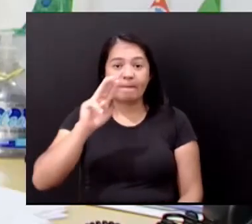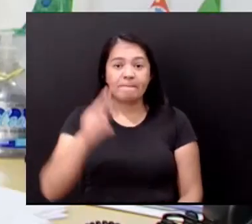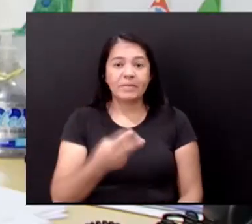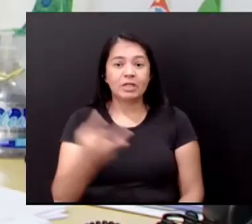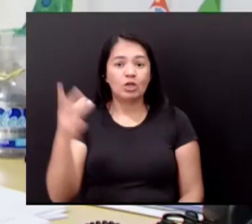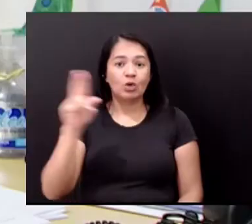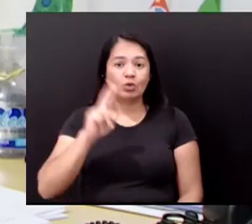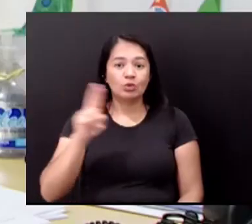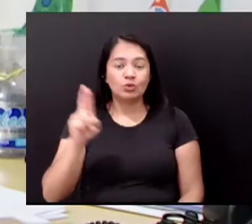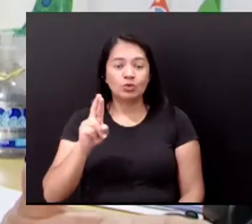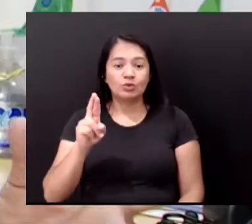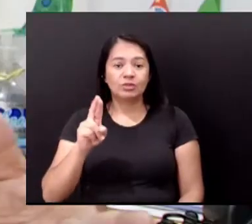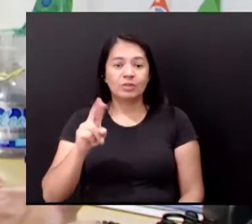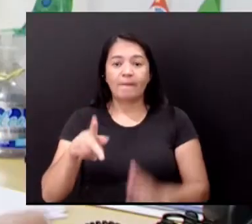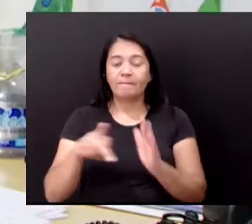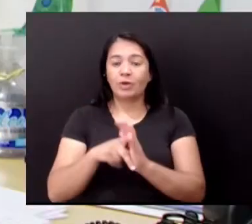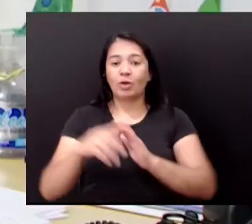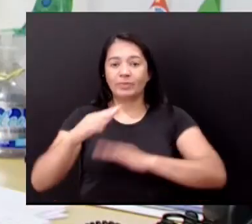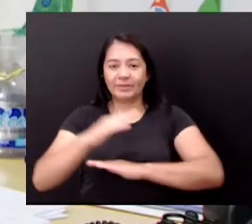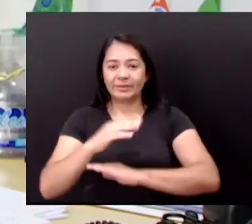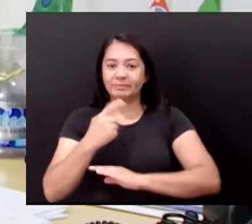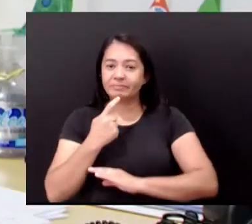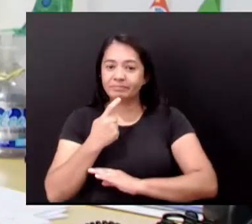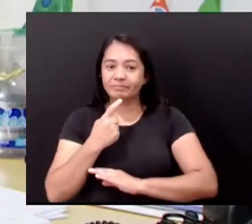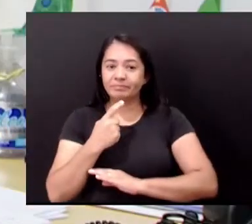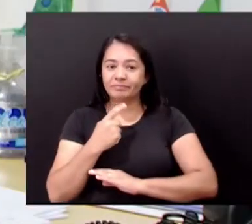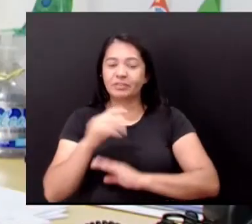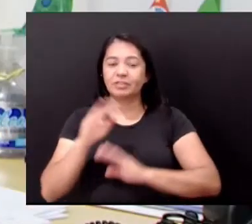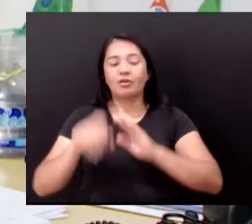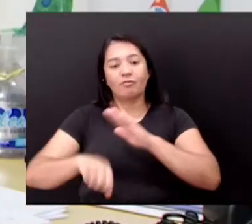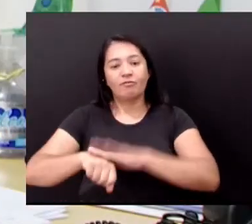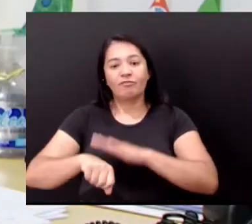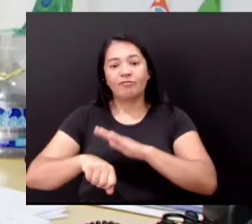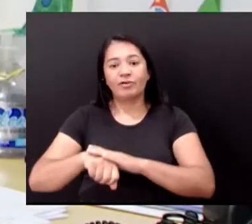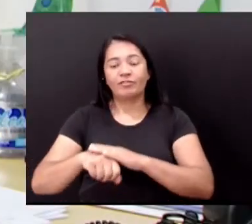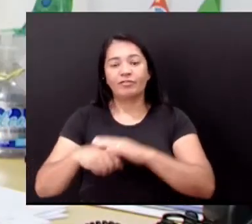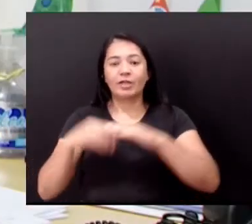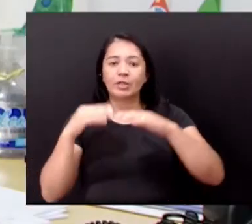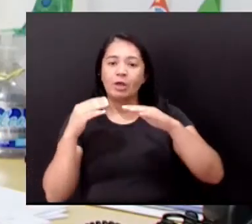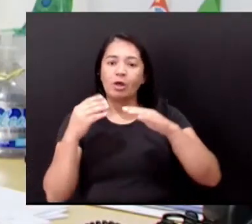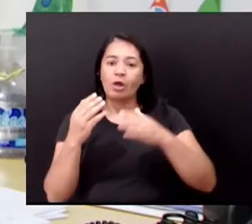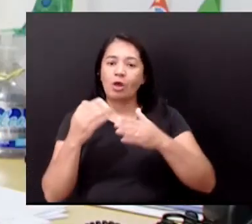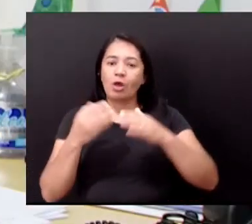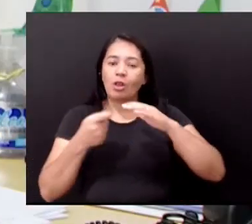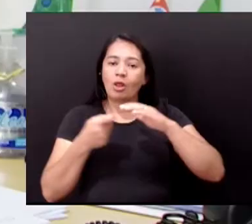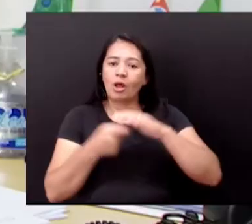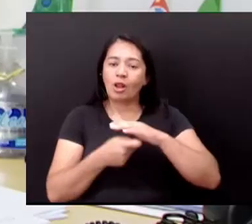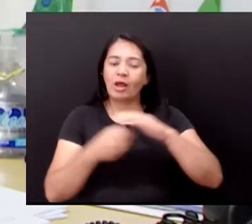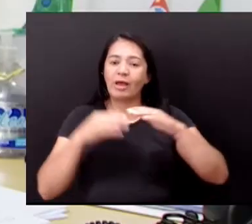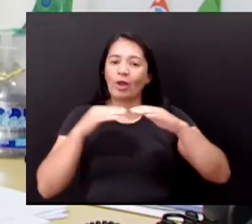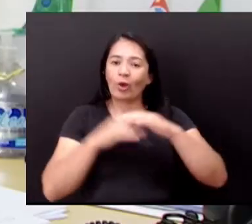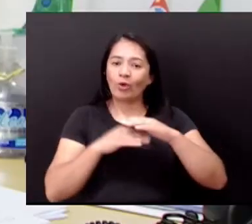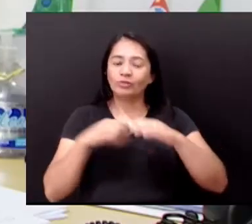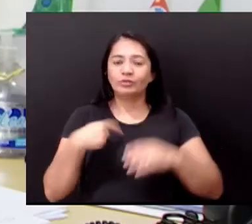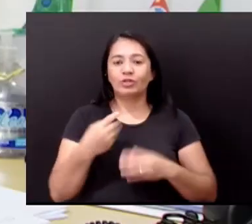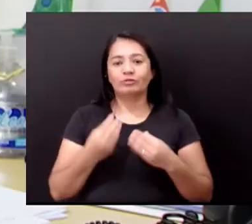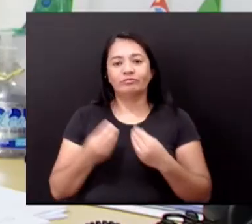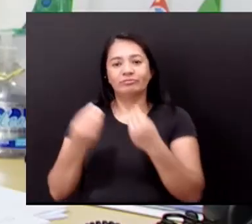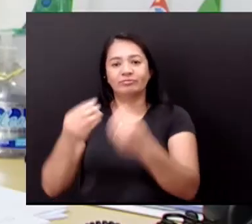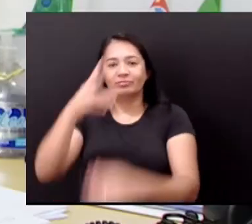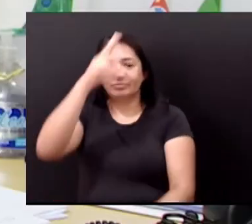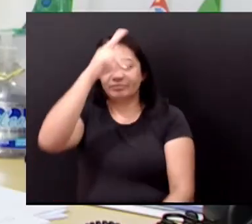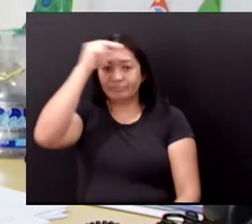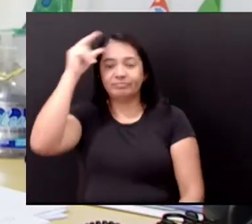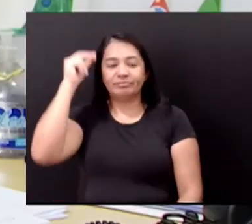era da Câmara Municipal, que isso foi feito economia aqui na casa, entendeu? E que nós destinamos isso para a Prefeitura, para